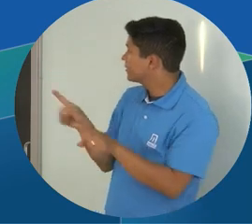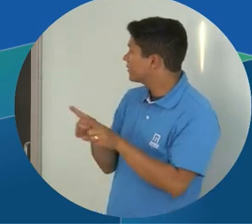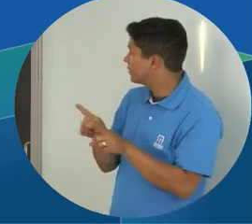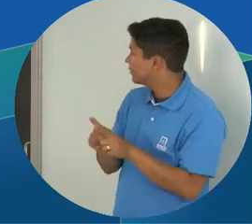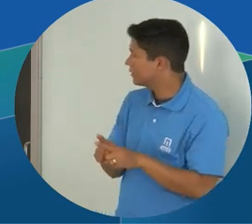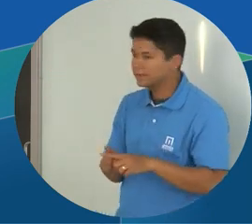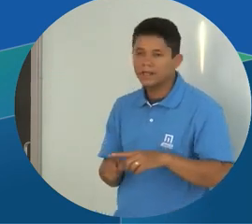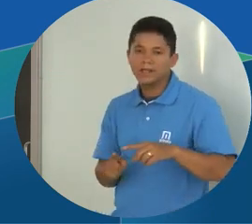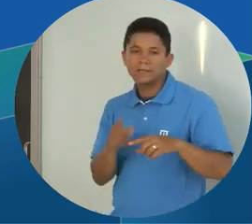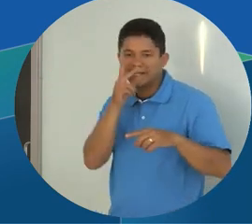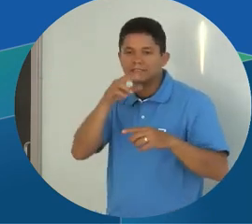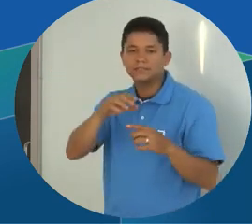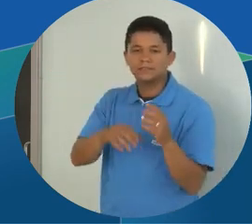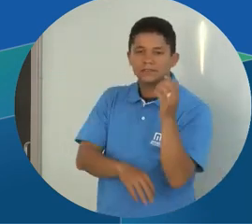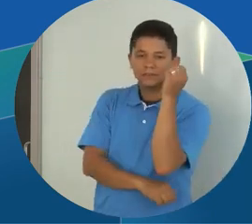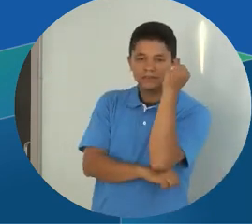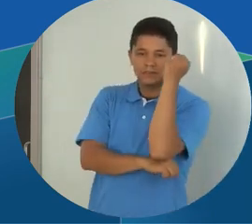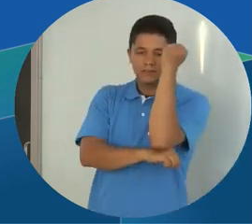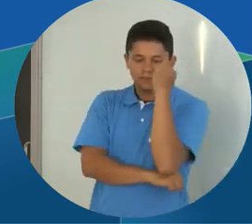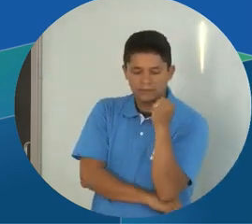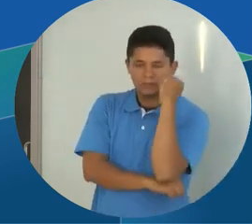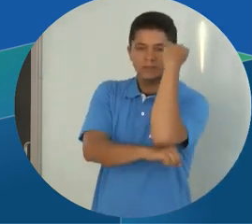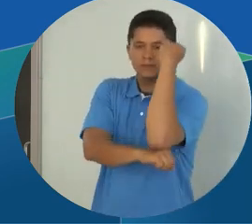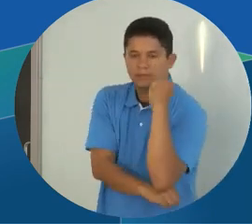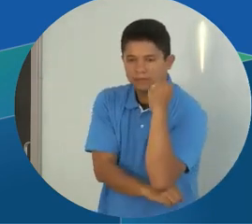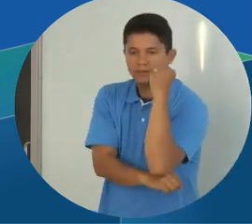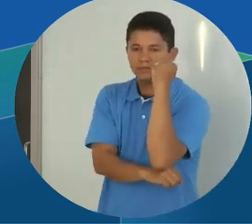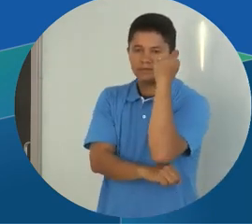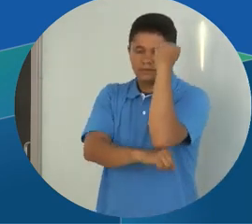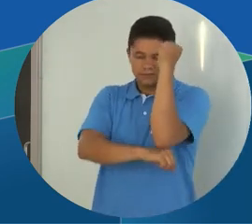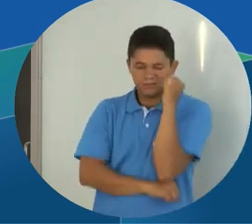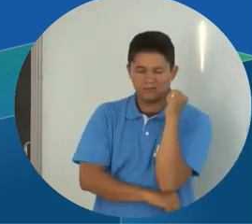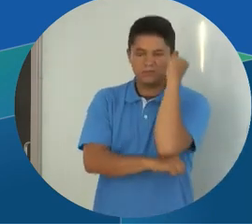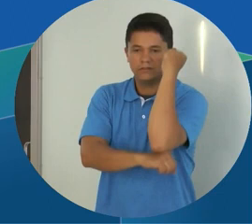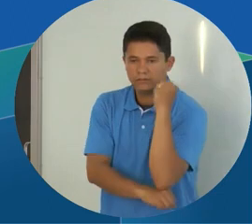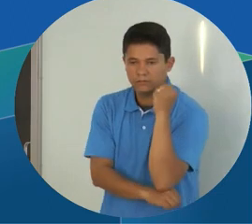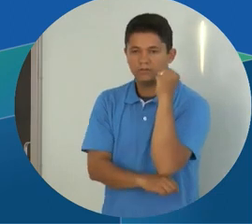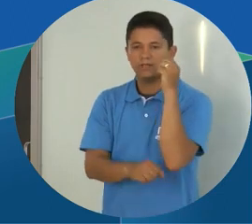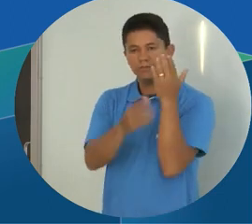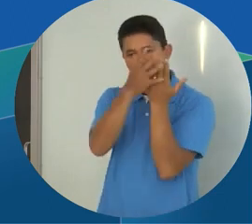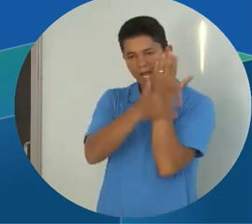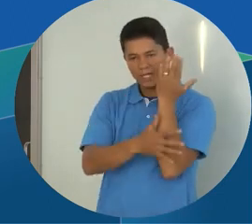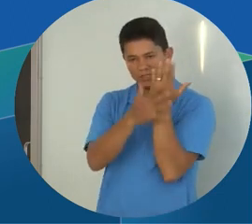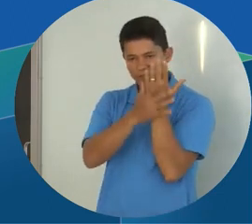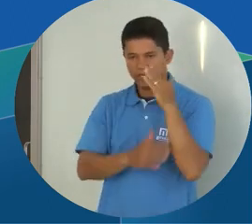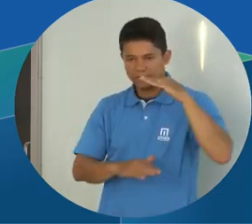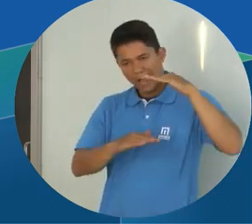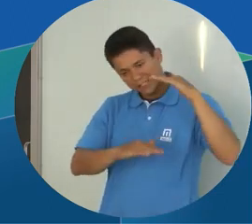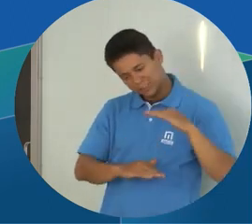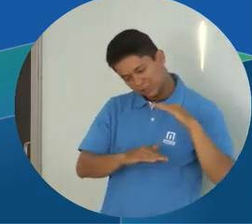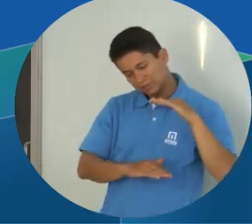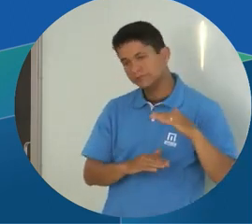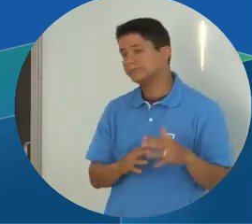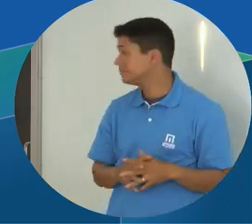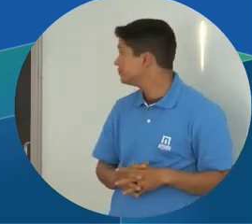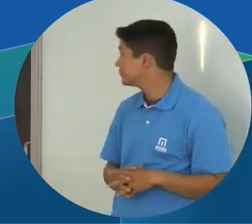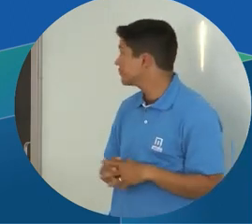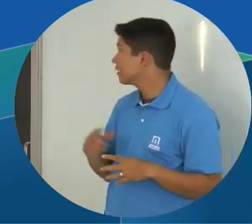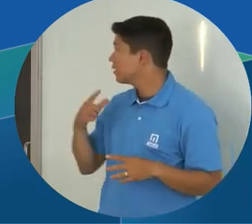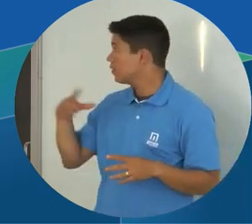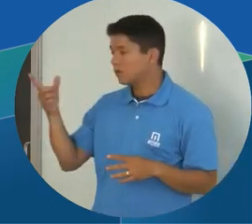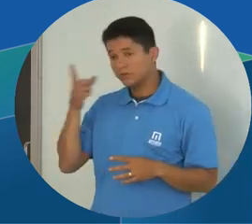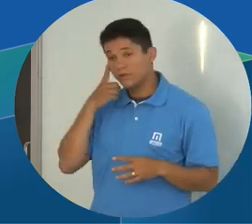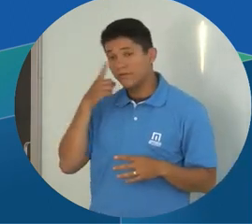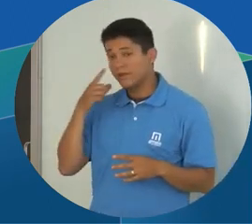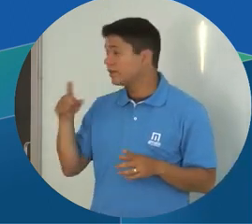com tirante também, apenas uma linha, uma barragem de menor altura. O próximo slide, por outras nuances, né, esse